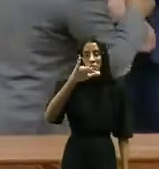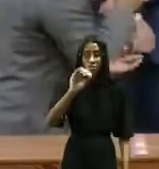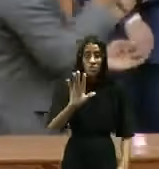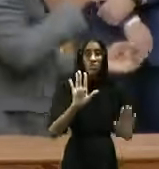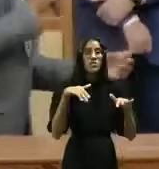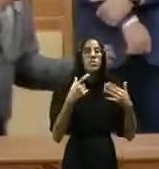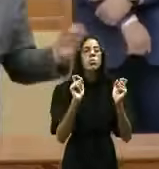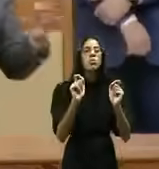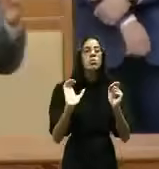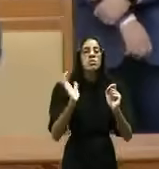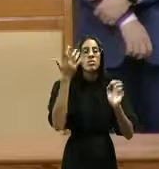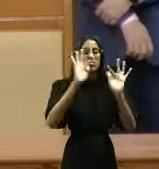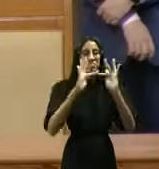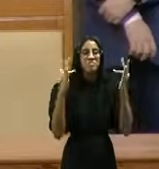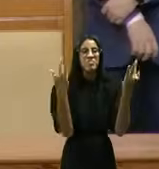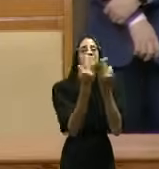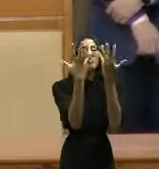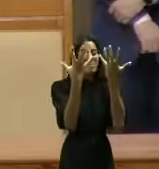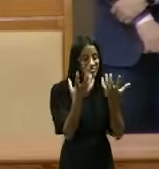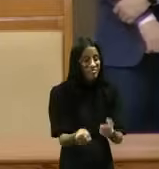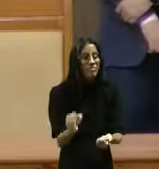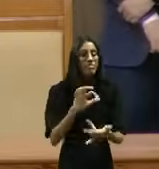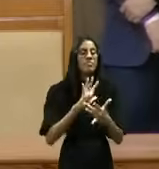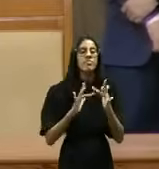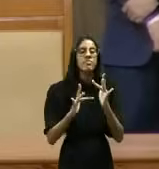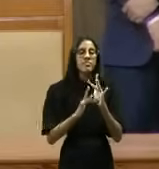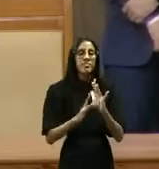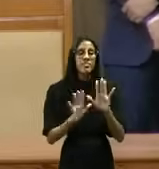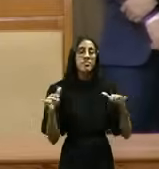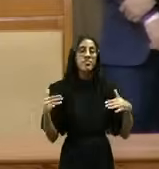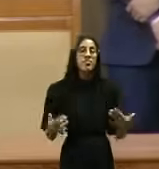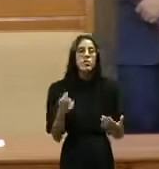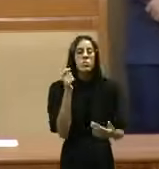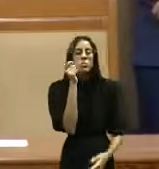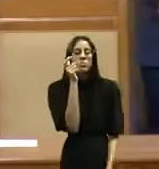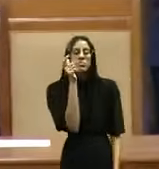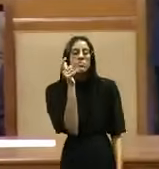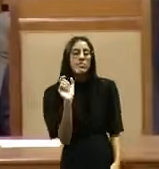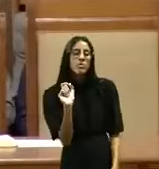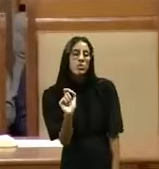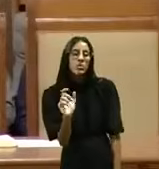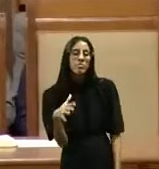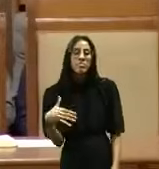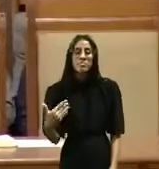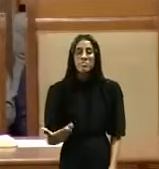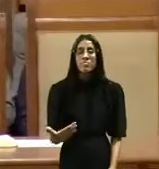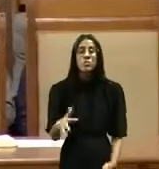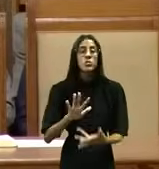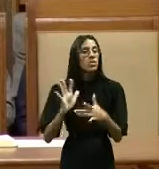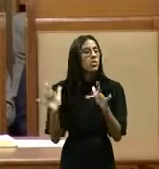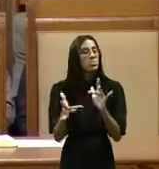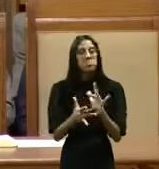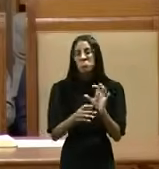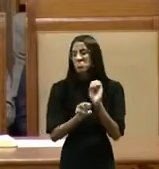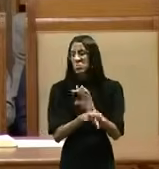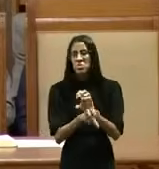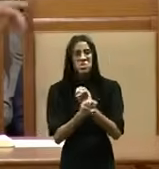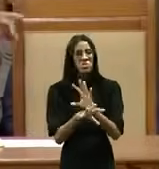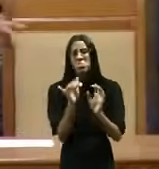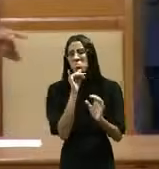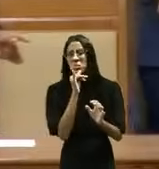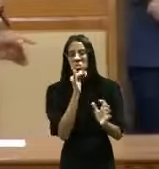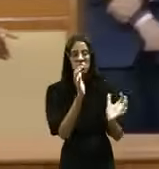Jesus irmãos e o mais interessante Jesus não ensinou divisão de pessoas em